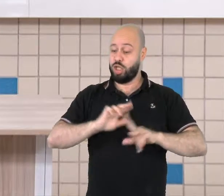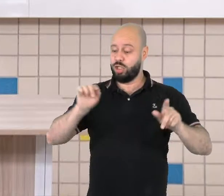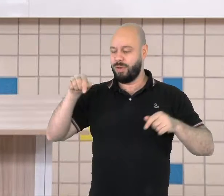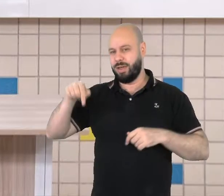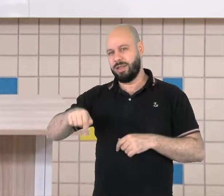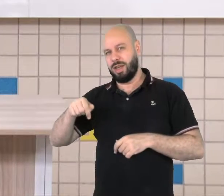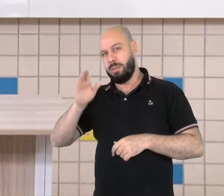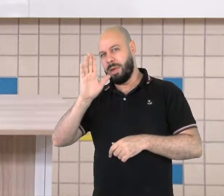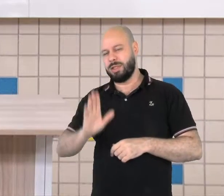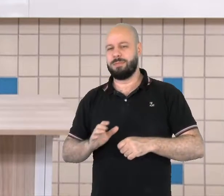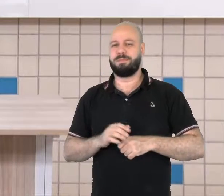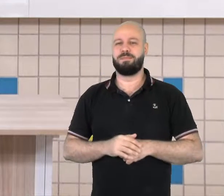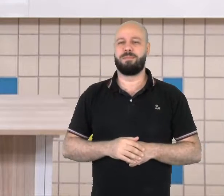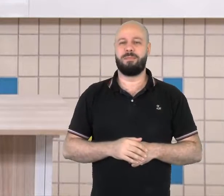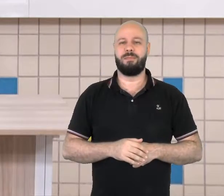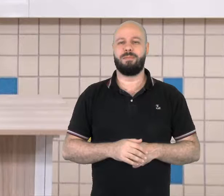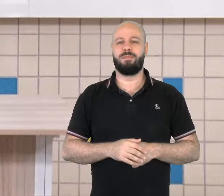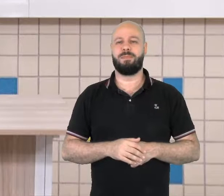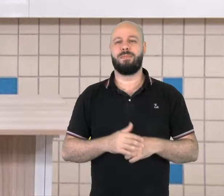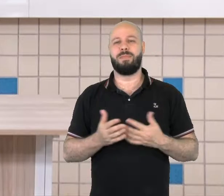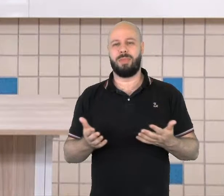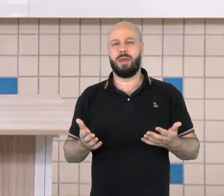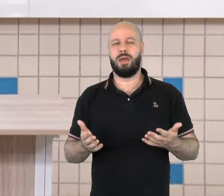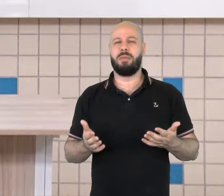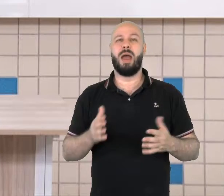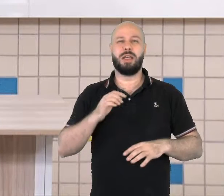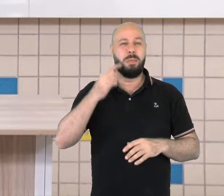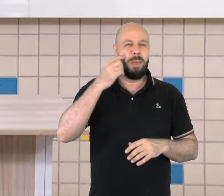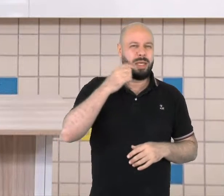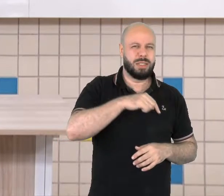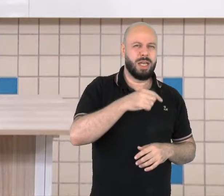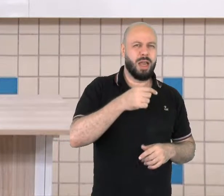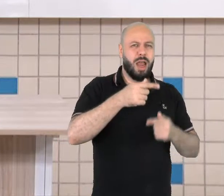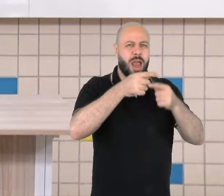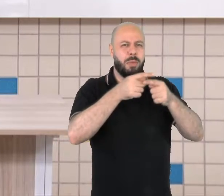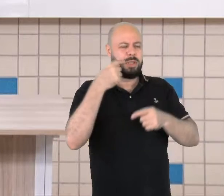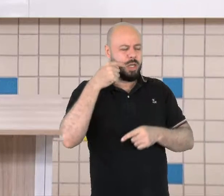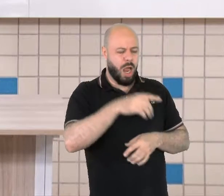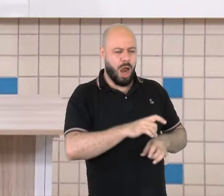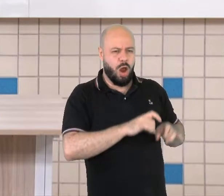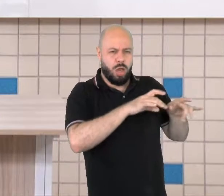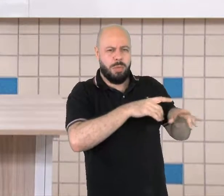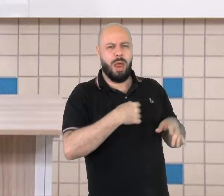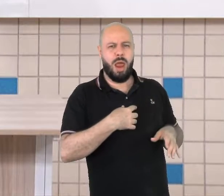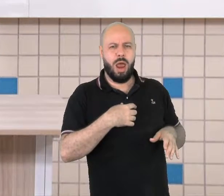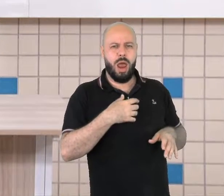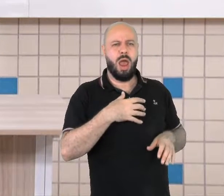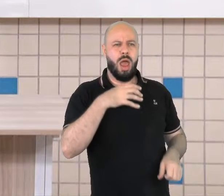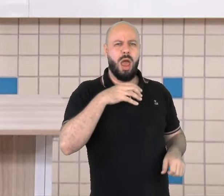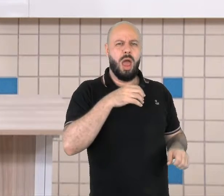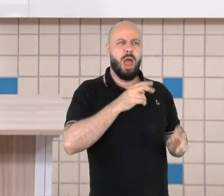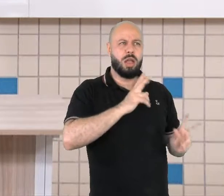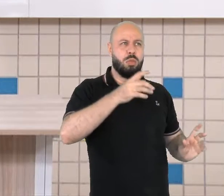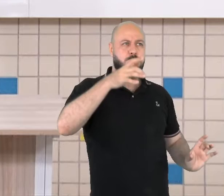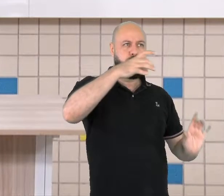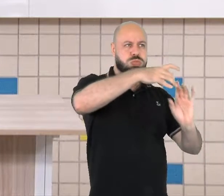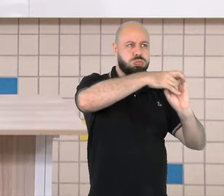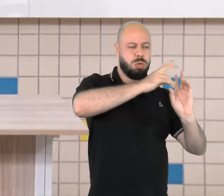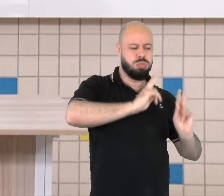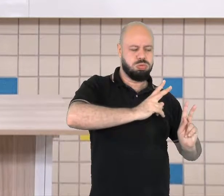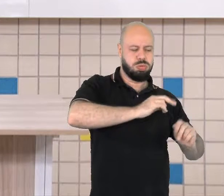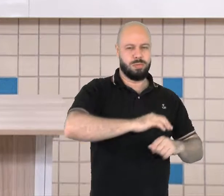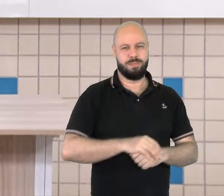Pensando que aquele território vai separar deles para sempre e deles, tá? Na colônia de exploração, não.